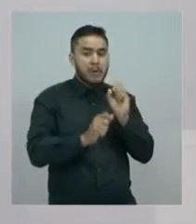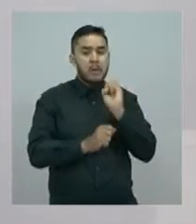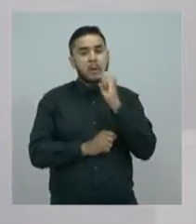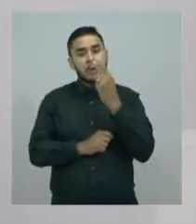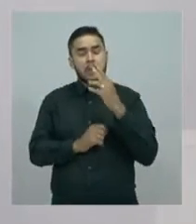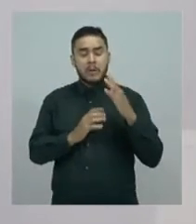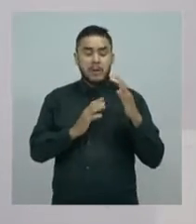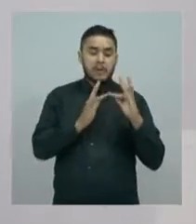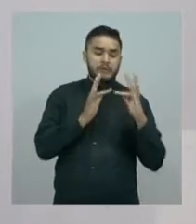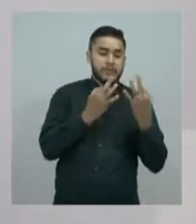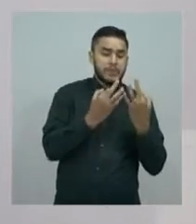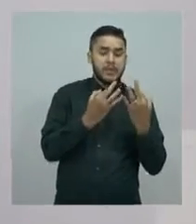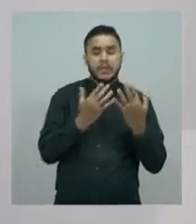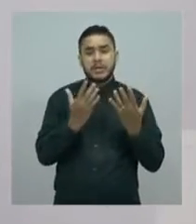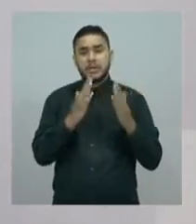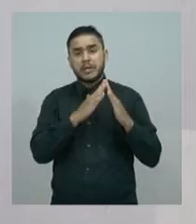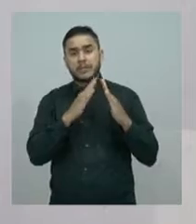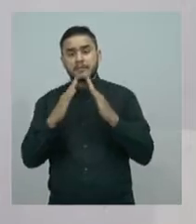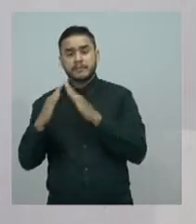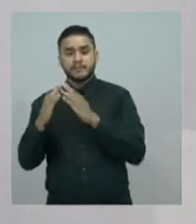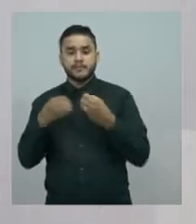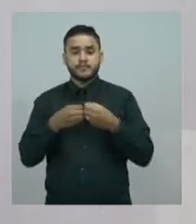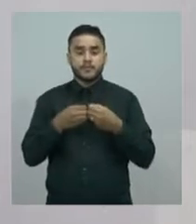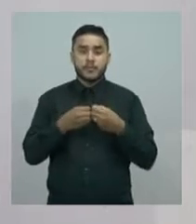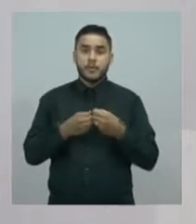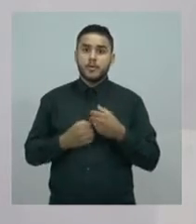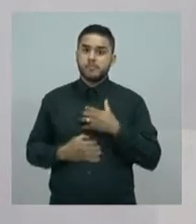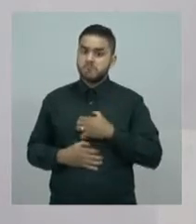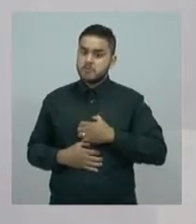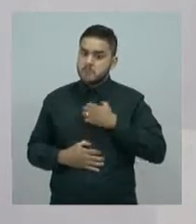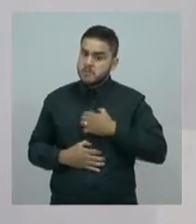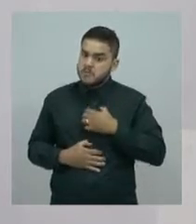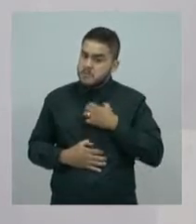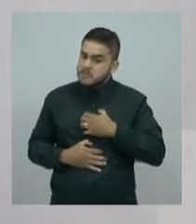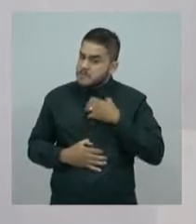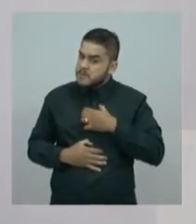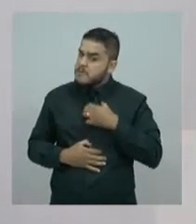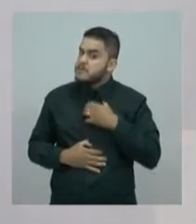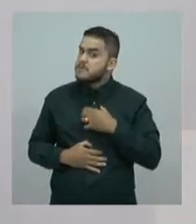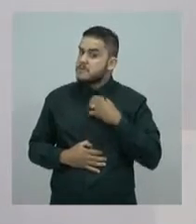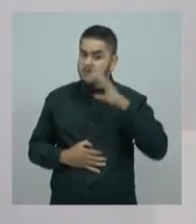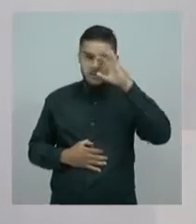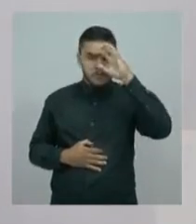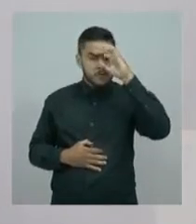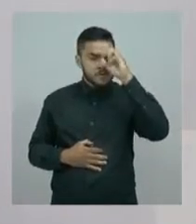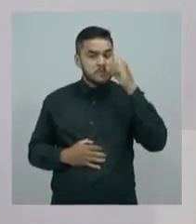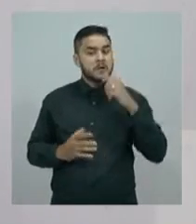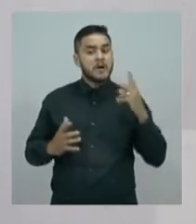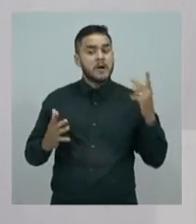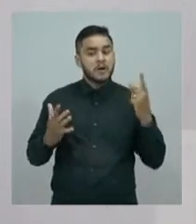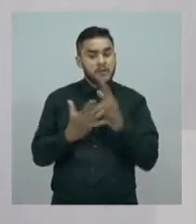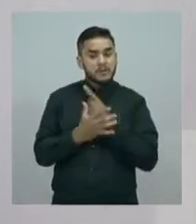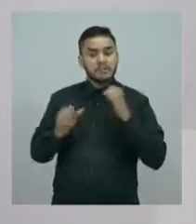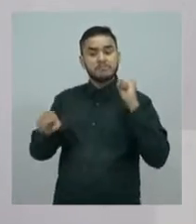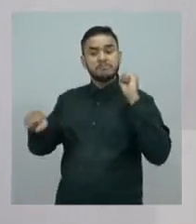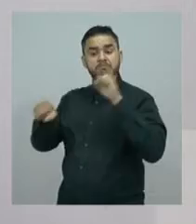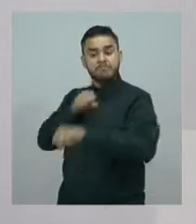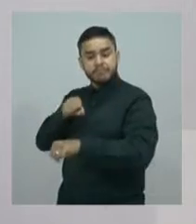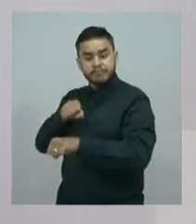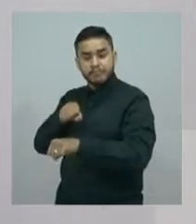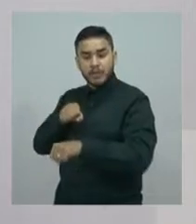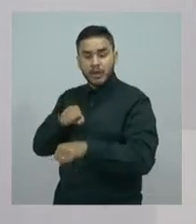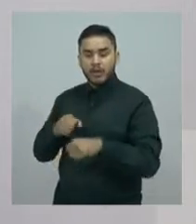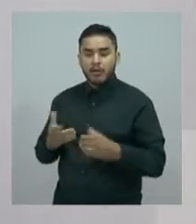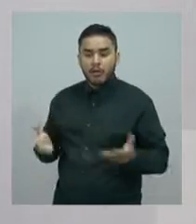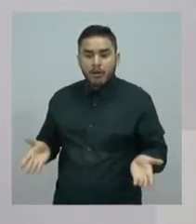vizinho, alguma coisa assim, e depois ela vai se transformando, vai crescendo, e isso leva até um homicídio. E nós